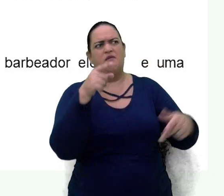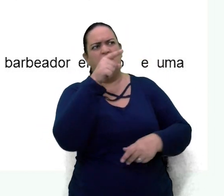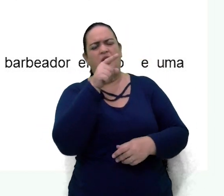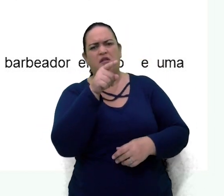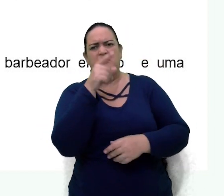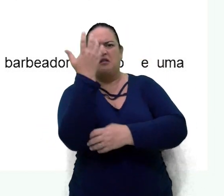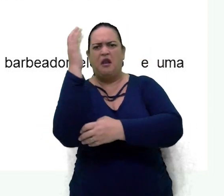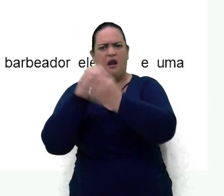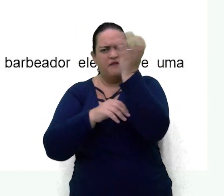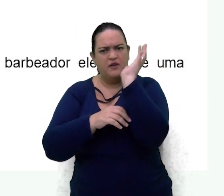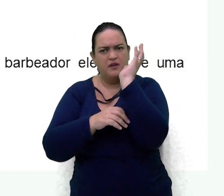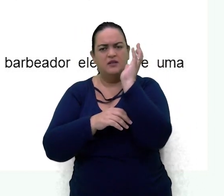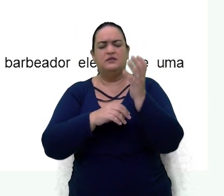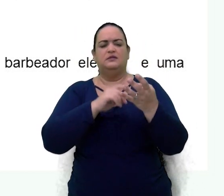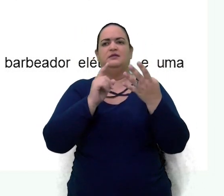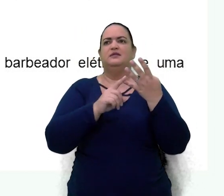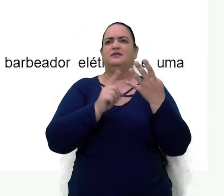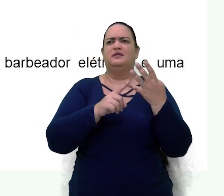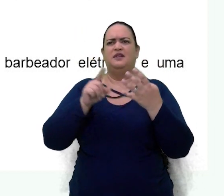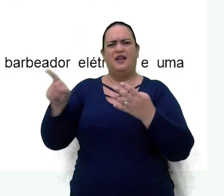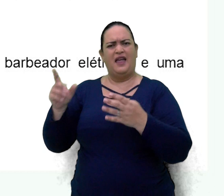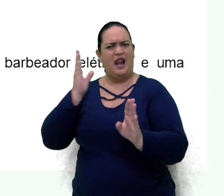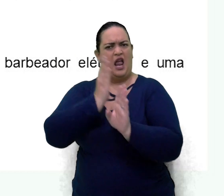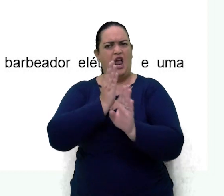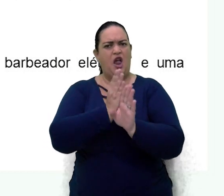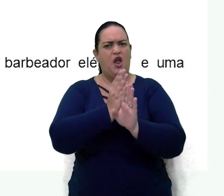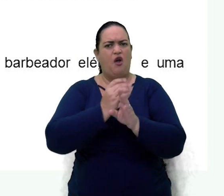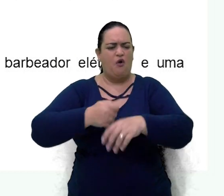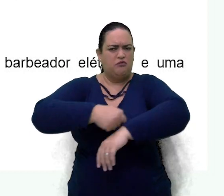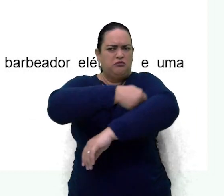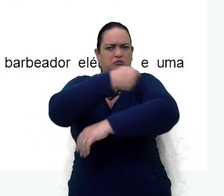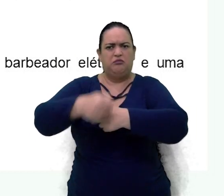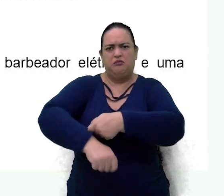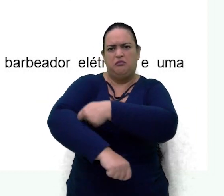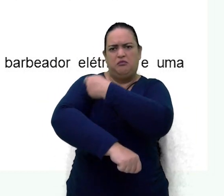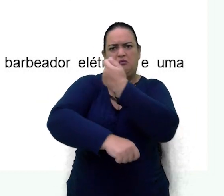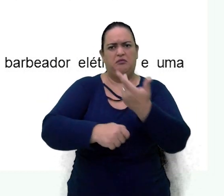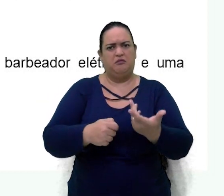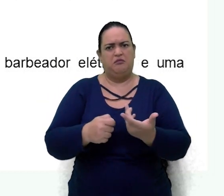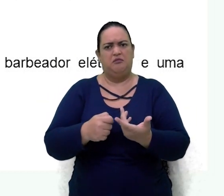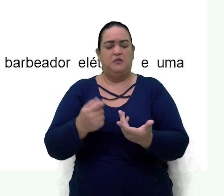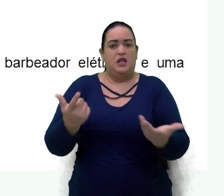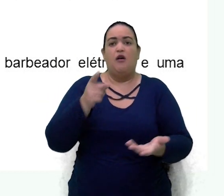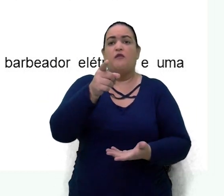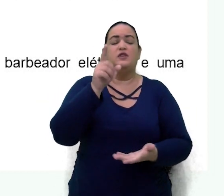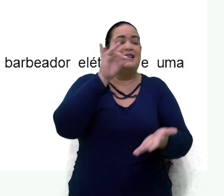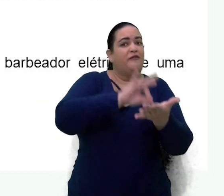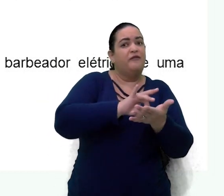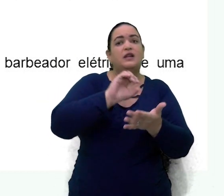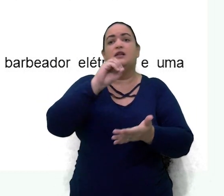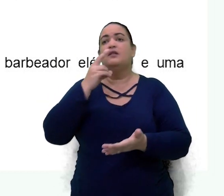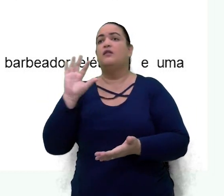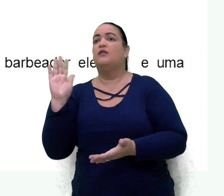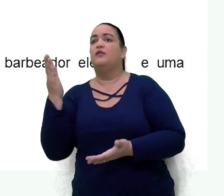O macaco descobre um barbeador elétrico. Se for verdade ou se for falso, você estará aí marcando. Ao